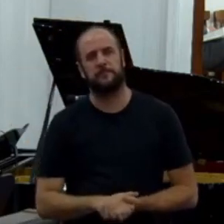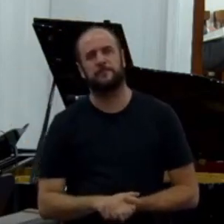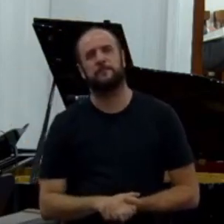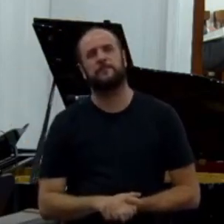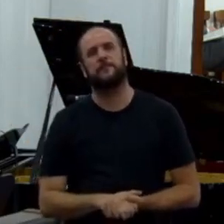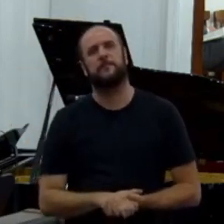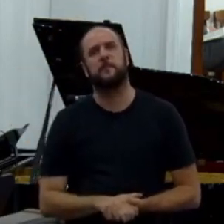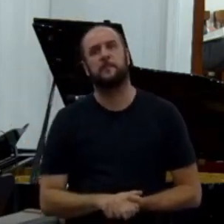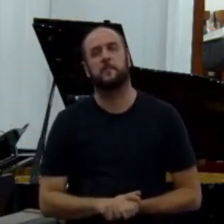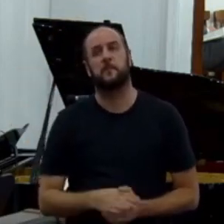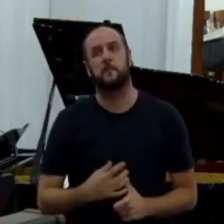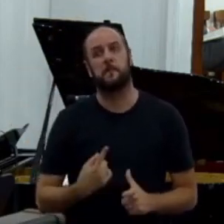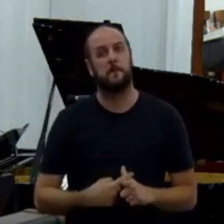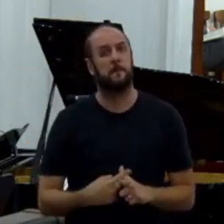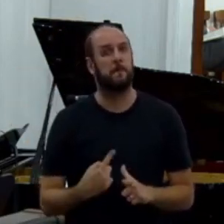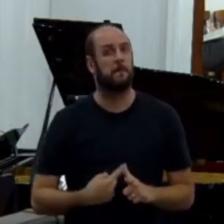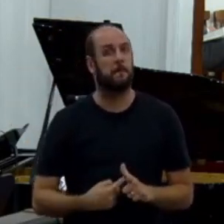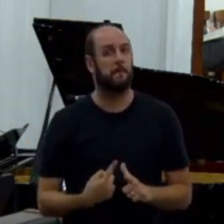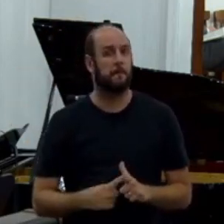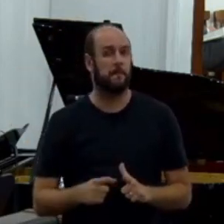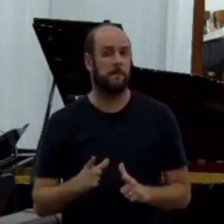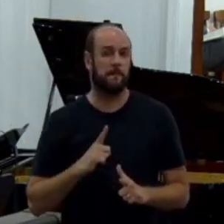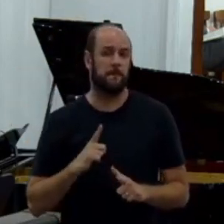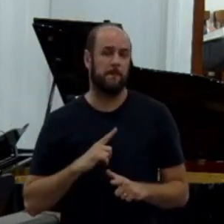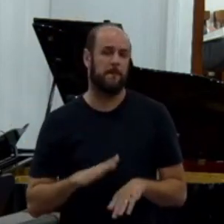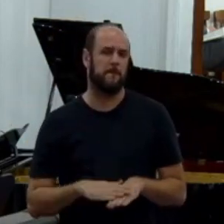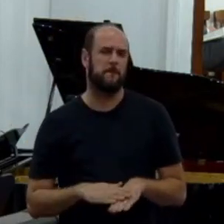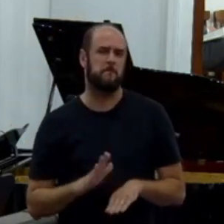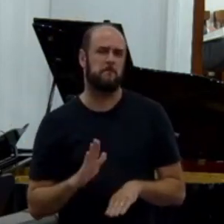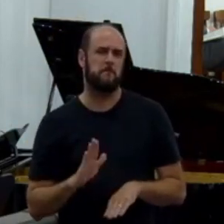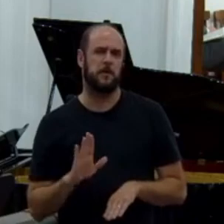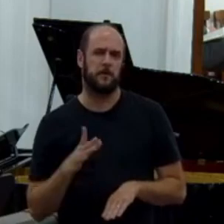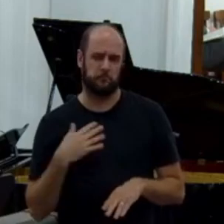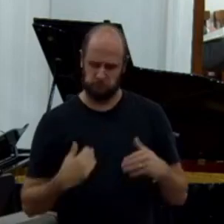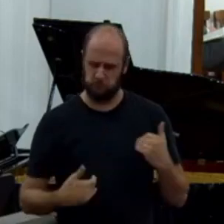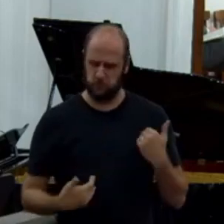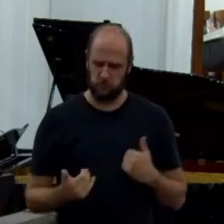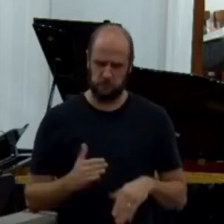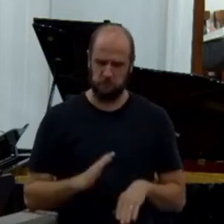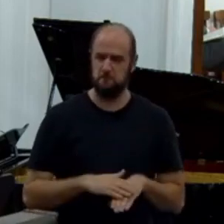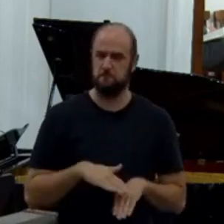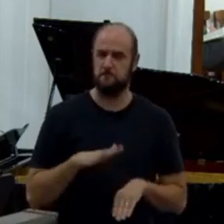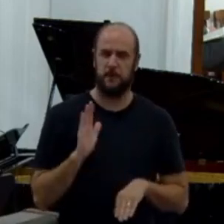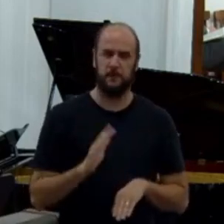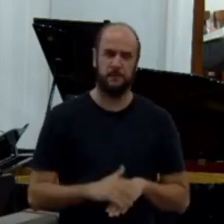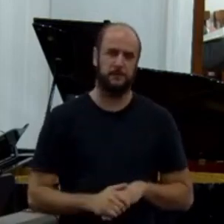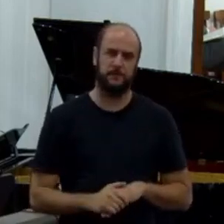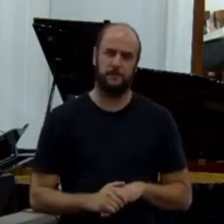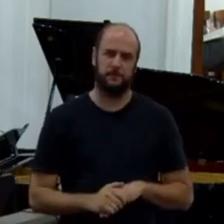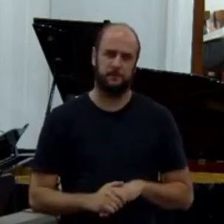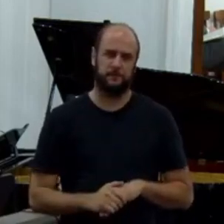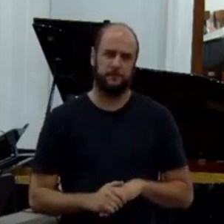Ela é um problema que envolve muito mais do que o nosso corpo. O nosso corpo.